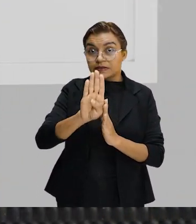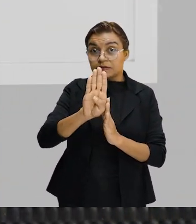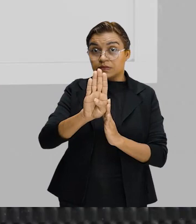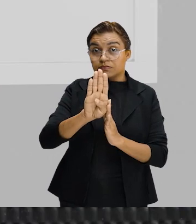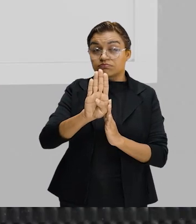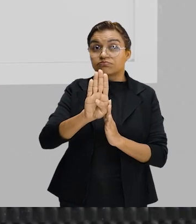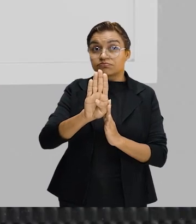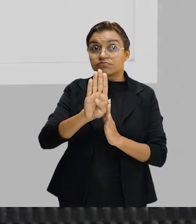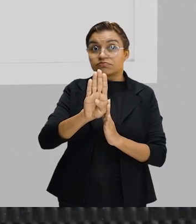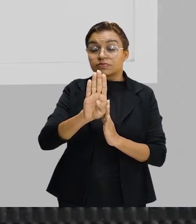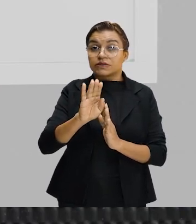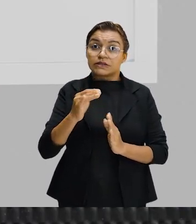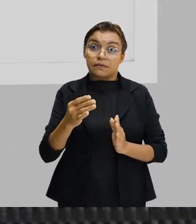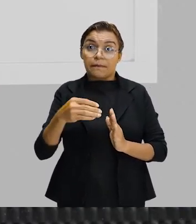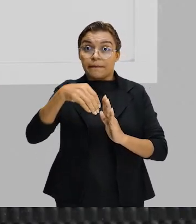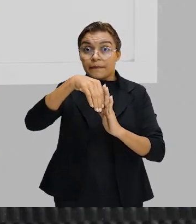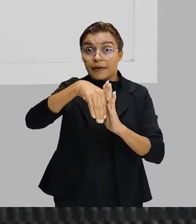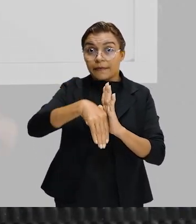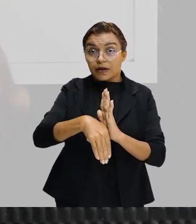Para que eu tenha uma condição de equilíbrio,